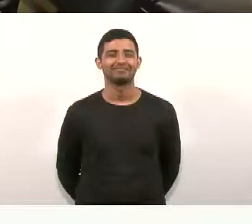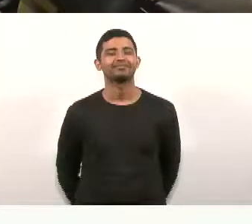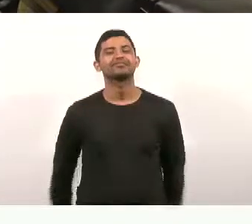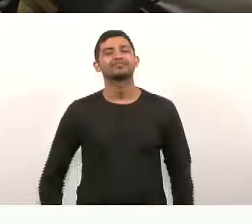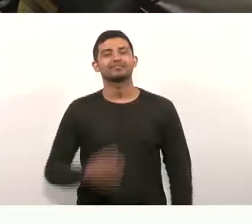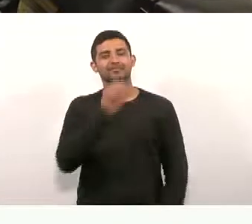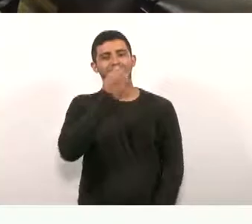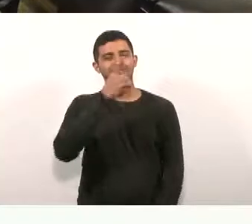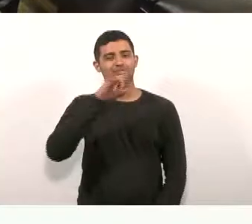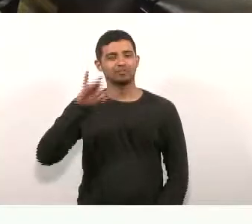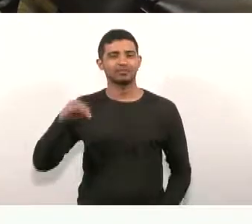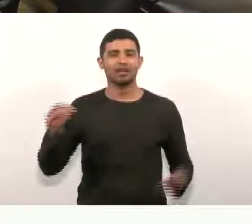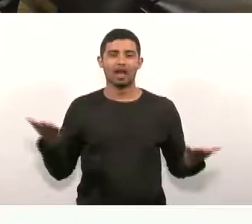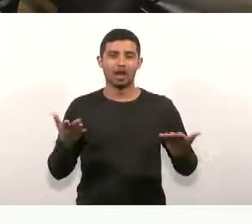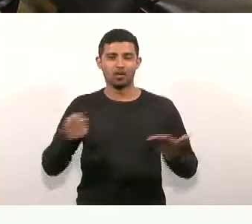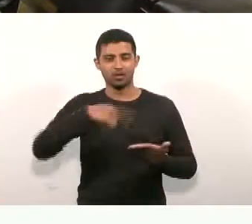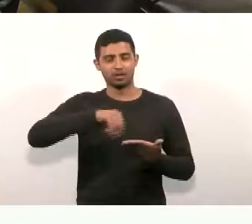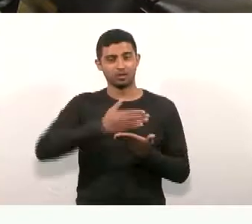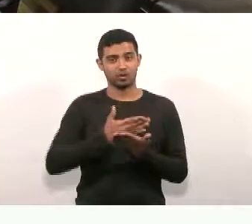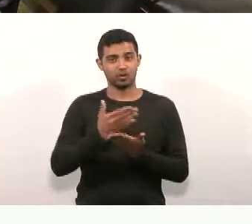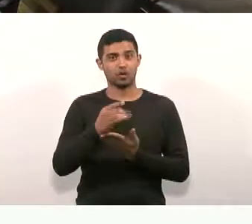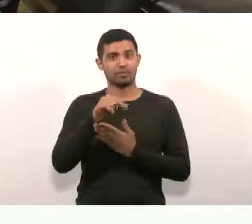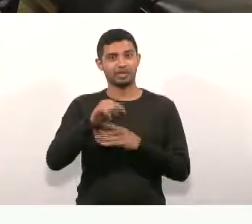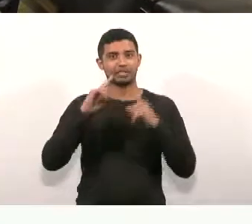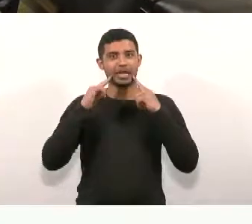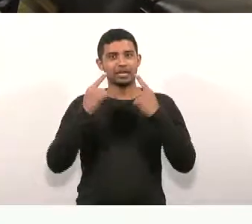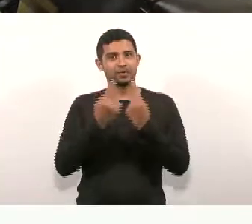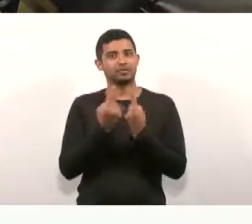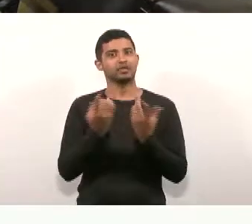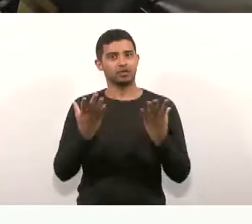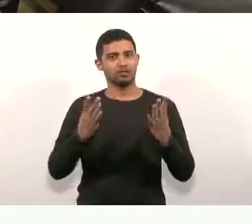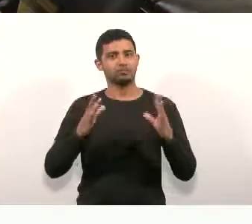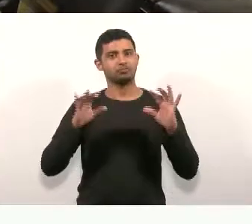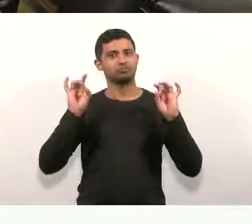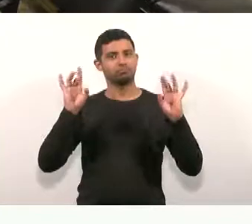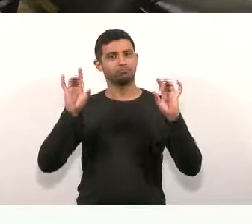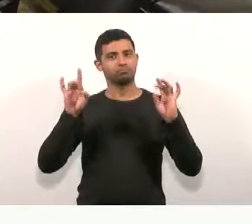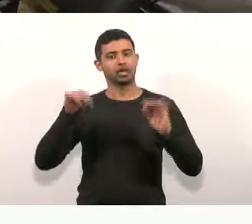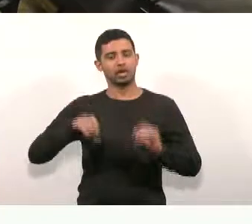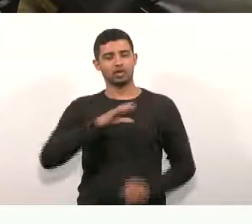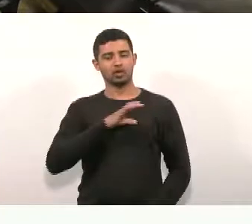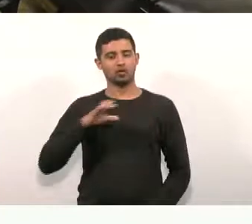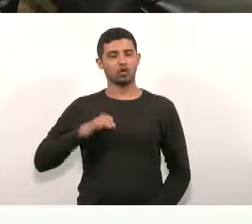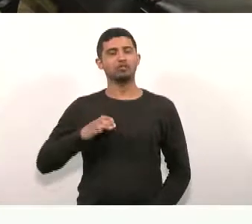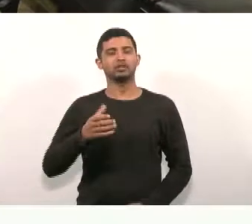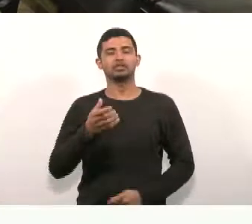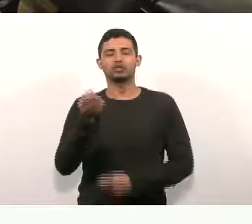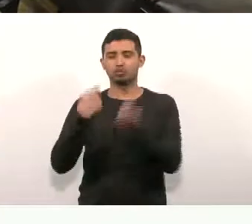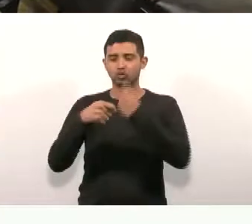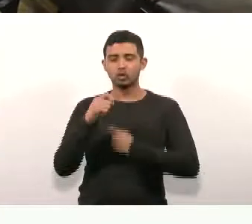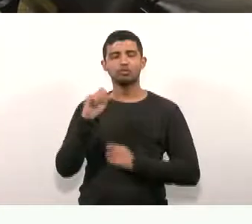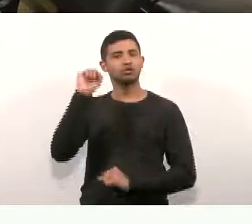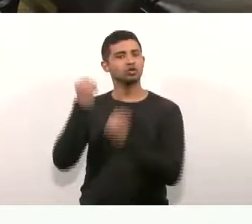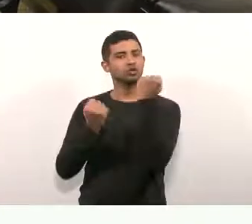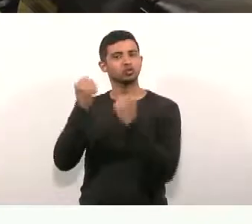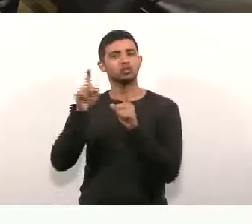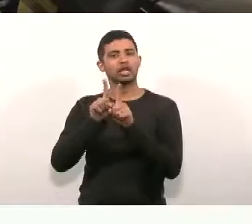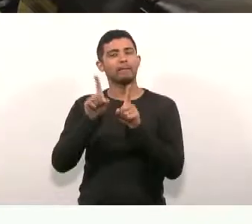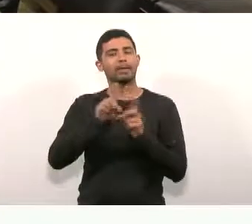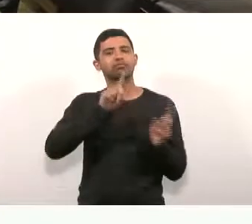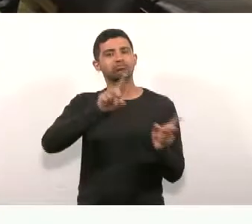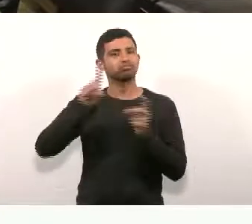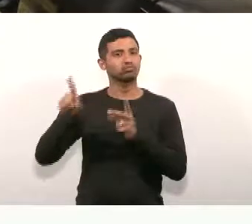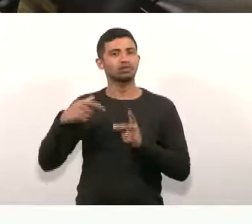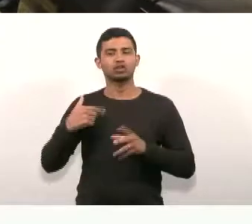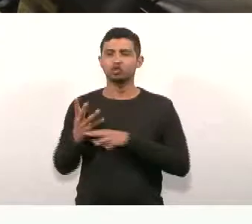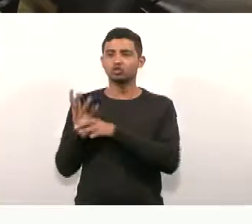Bom dia. Vamos dar início à nossa reunião extraordinária da Comissão de Economia, Indústria e Comércio. Havendo o